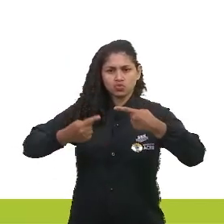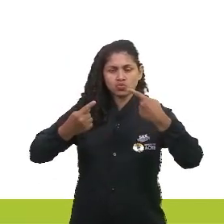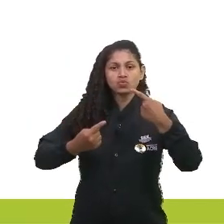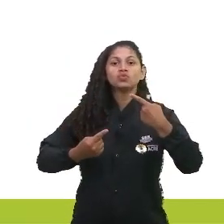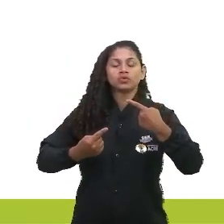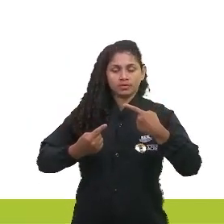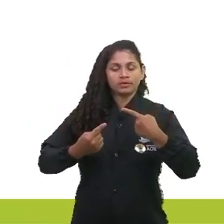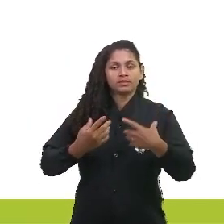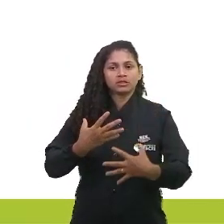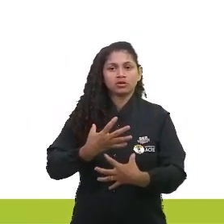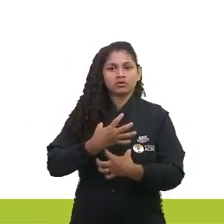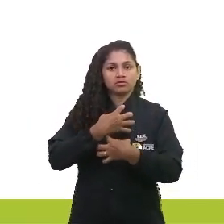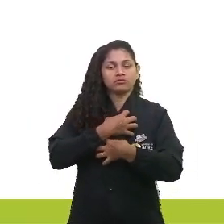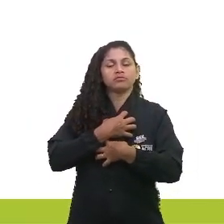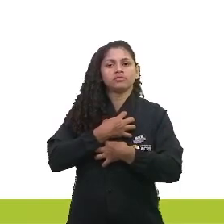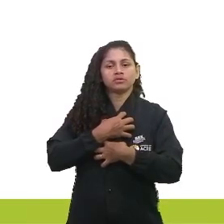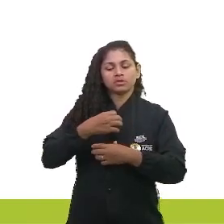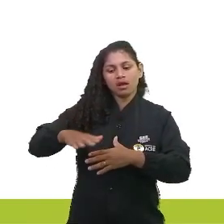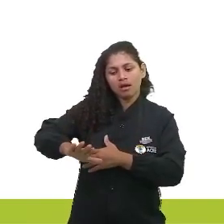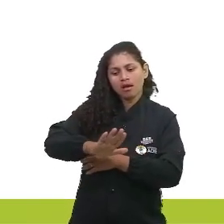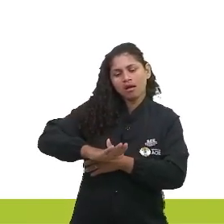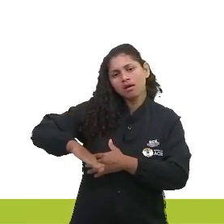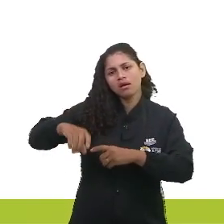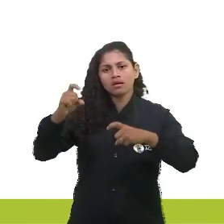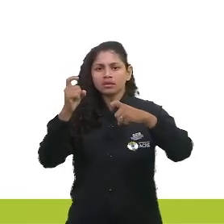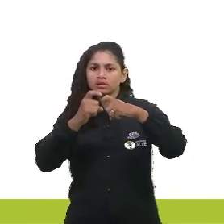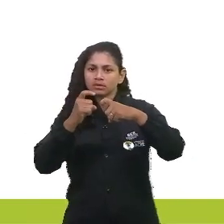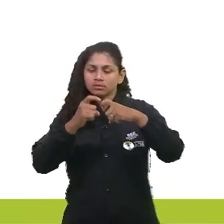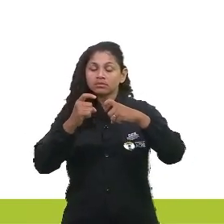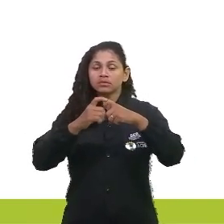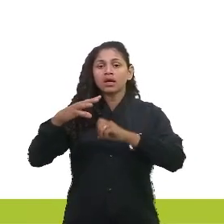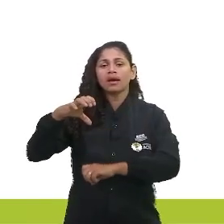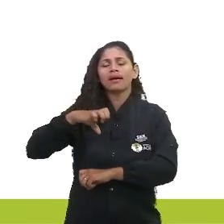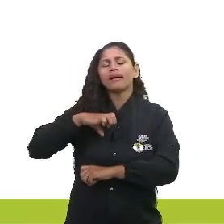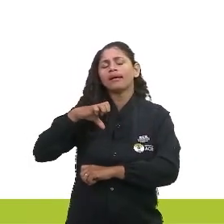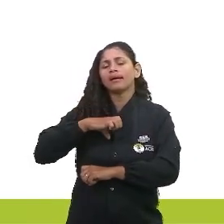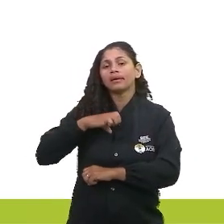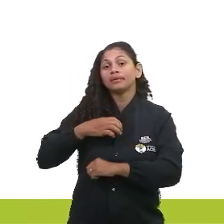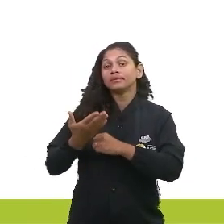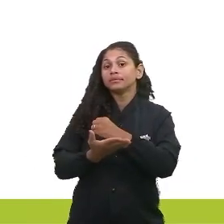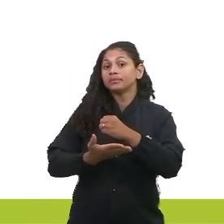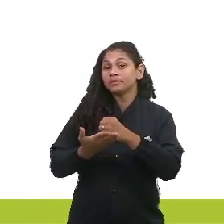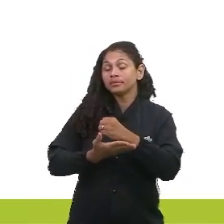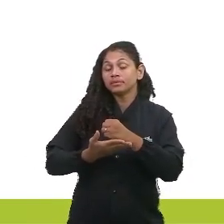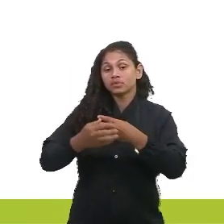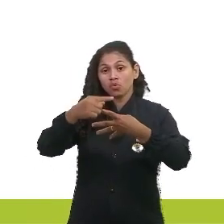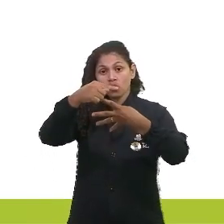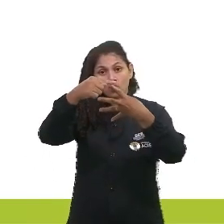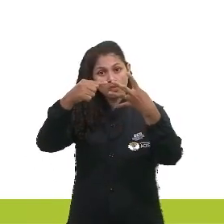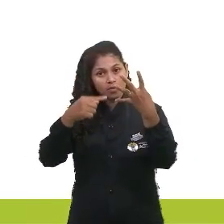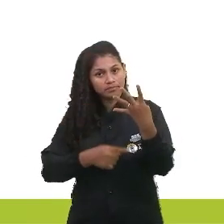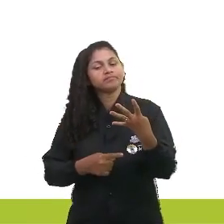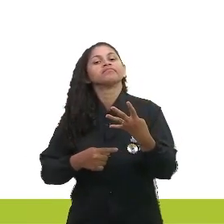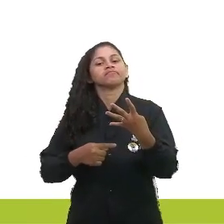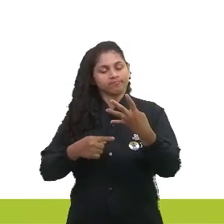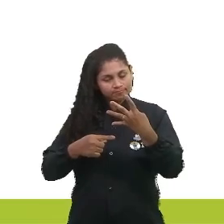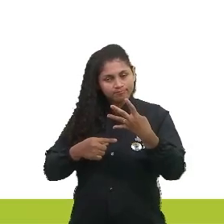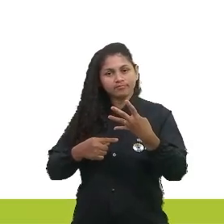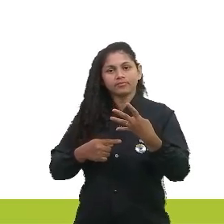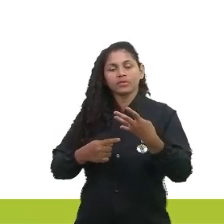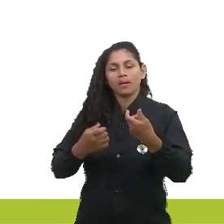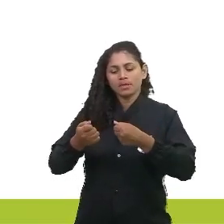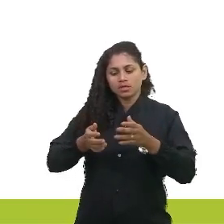dilemas éticos na saúde, a bioética se sustenta em 4 princípios. Estes princípios devem